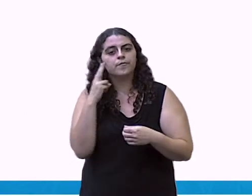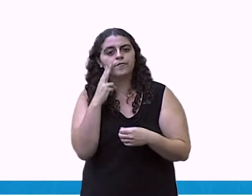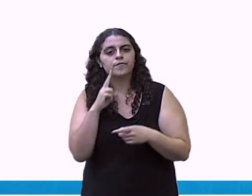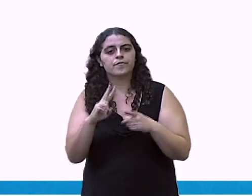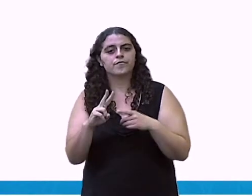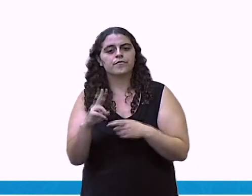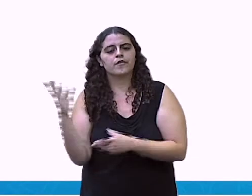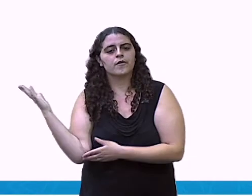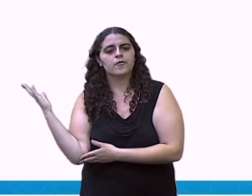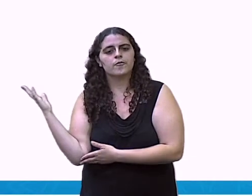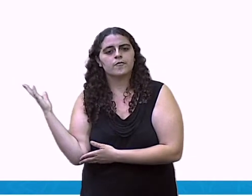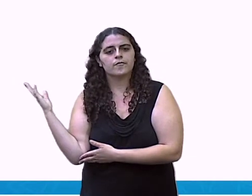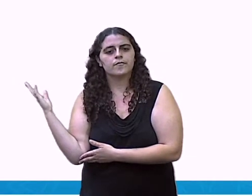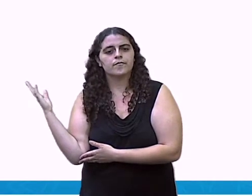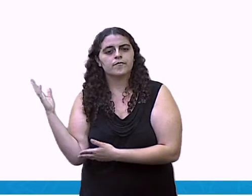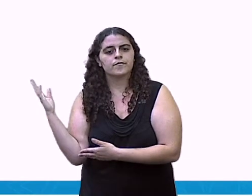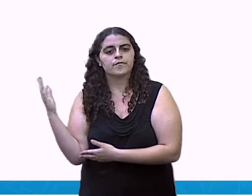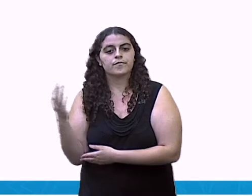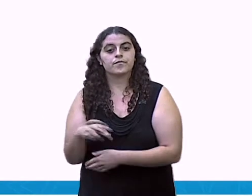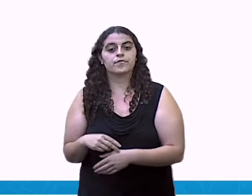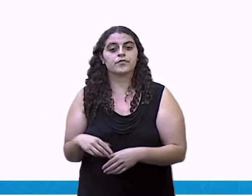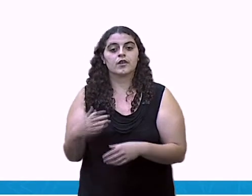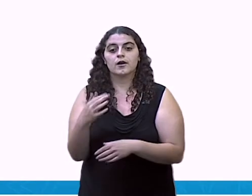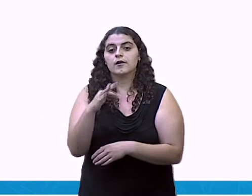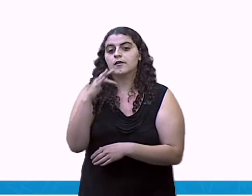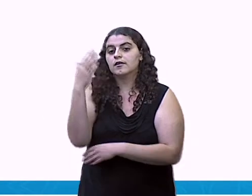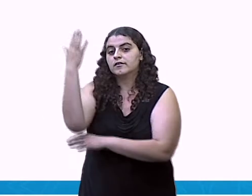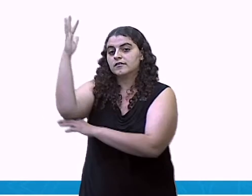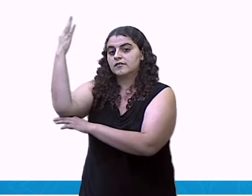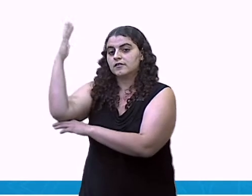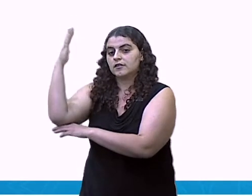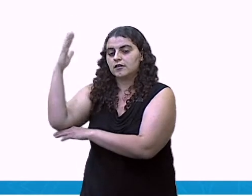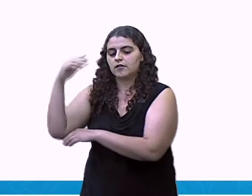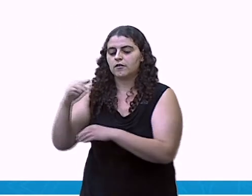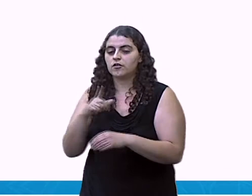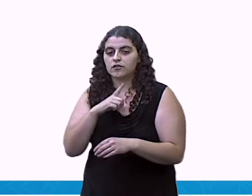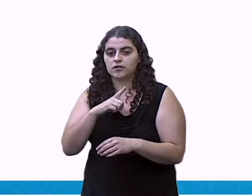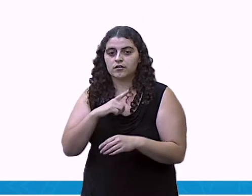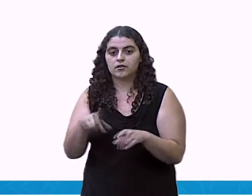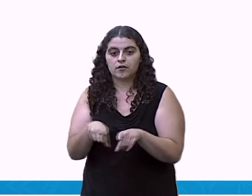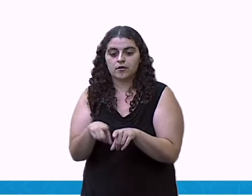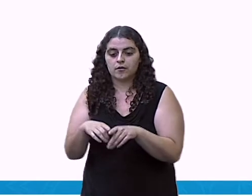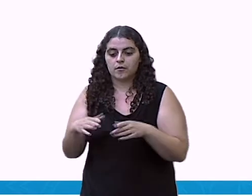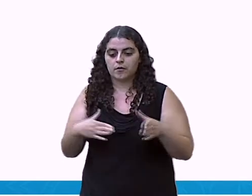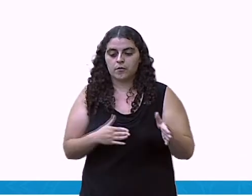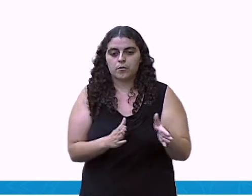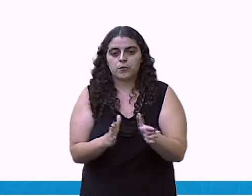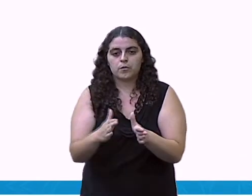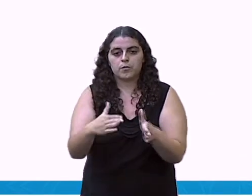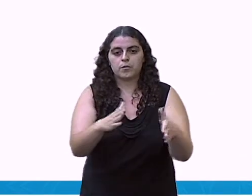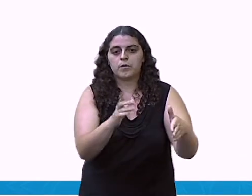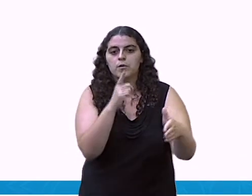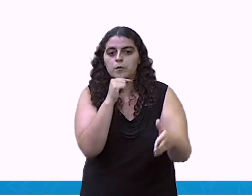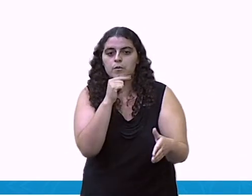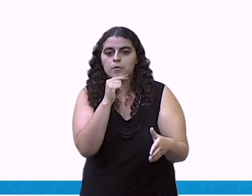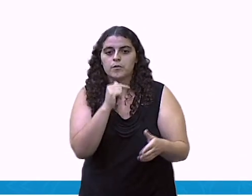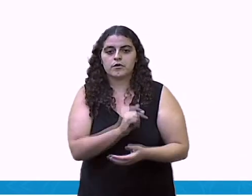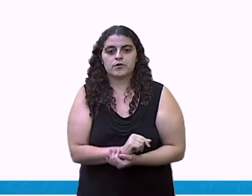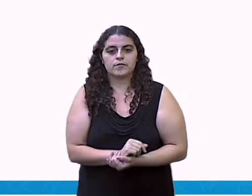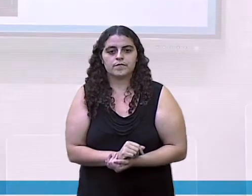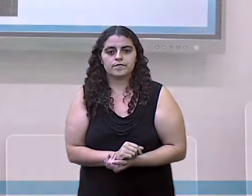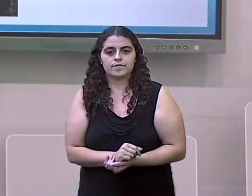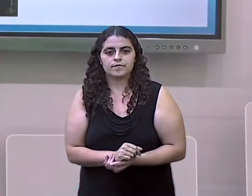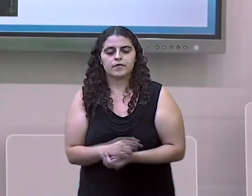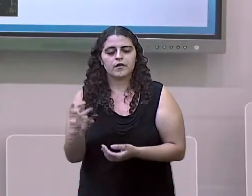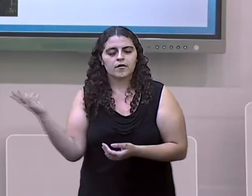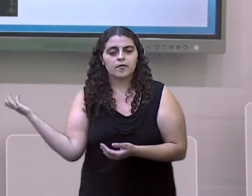que nós temos aí plantas, árvores, nós temos aí um rio, né? Ou um mar nessa imagem, mas